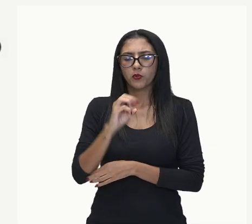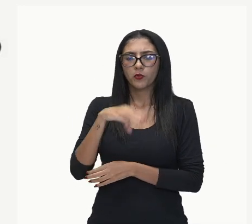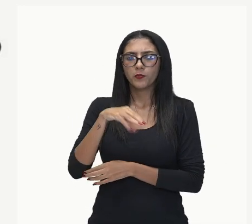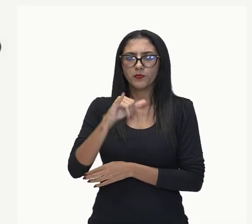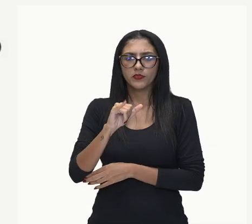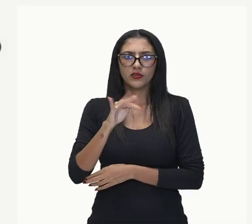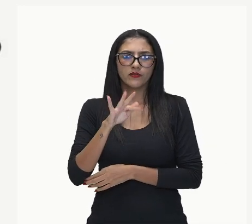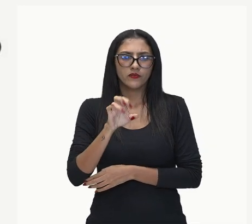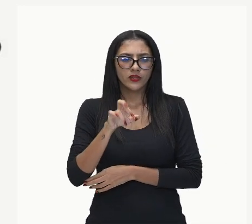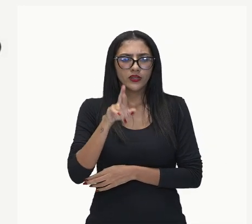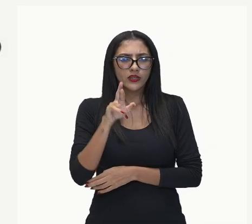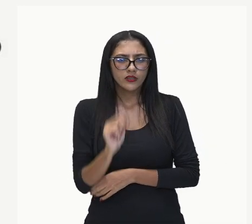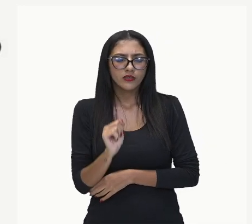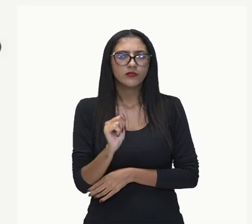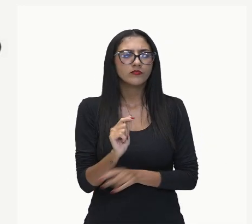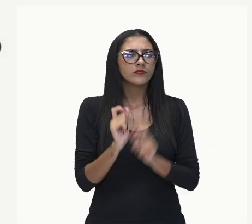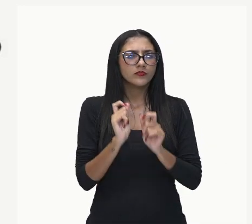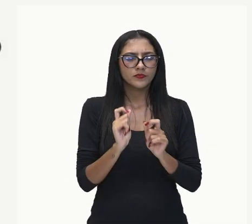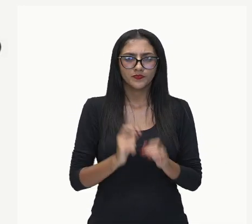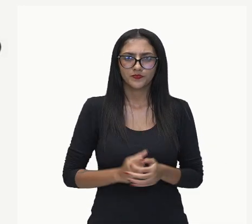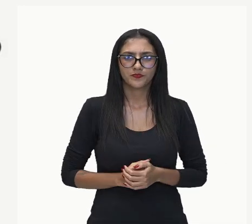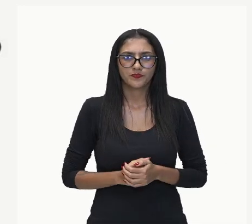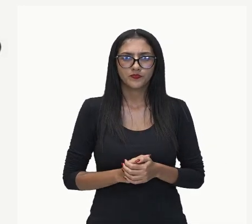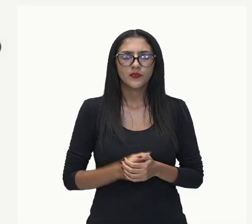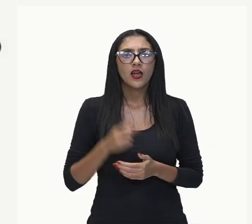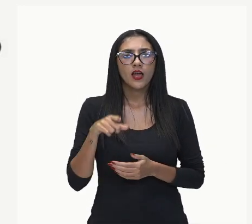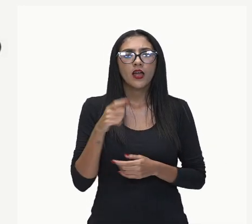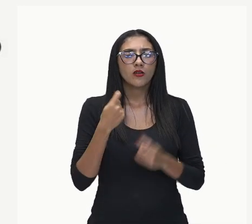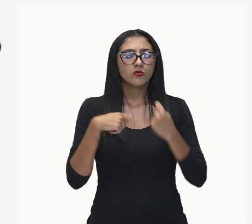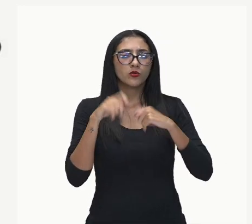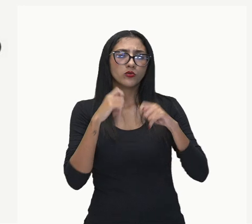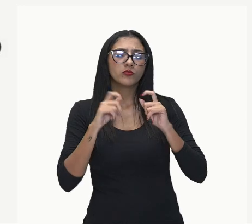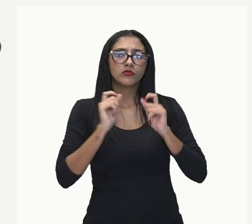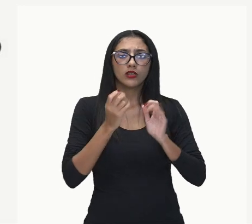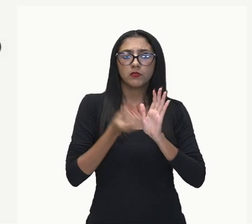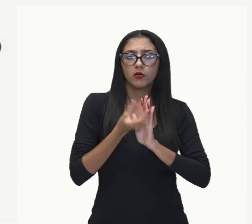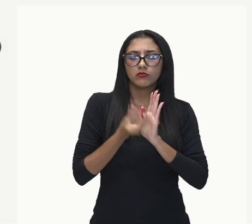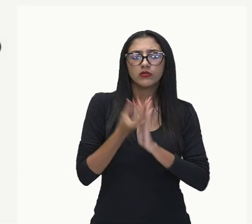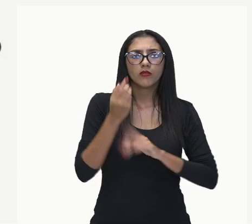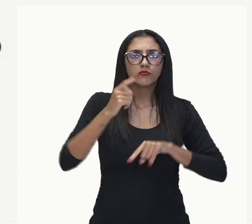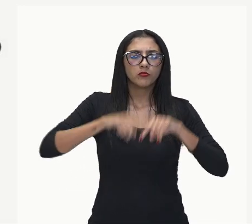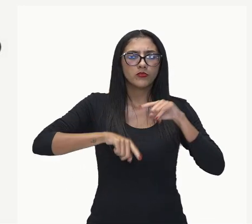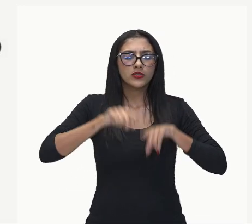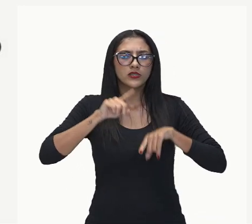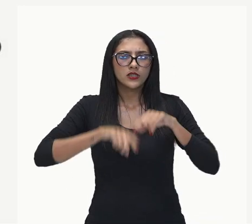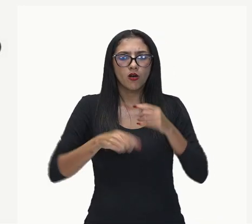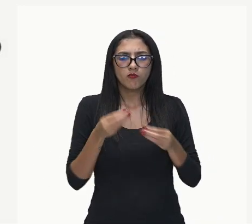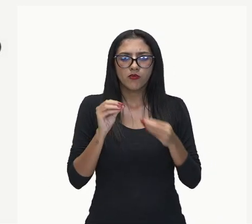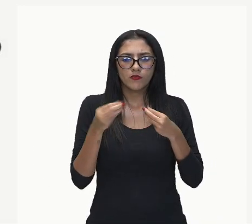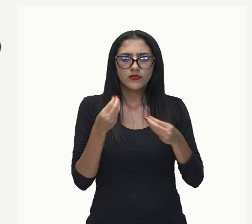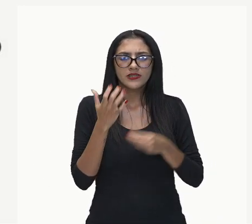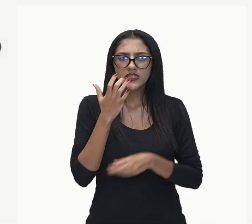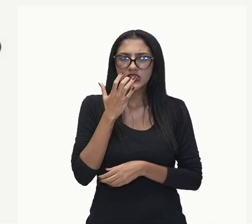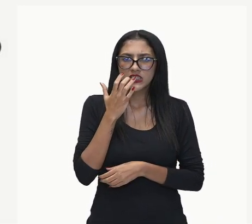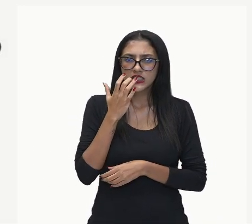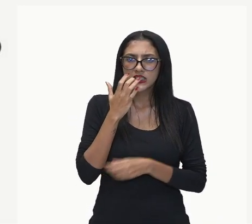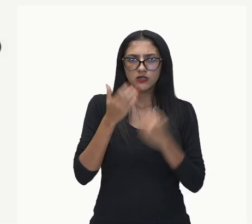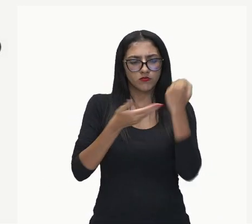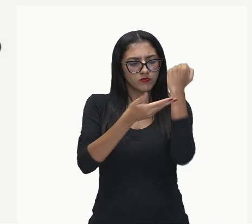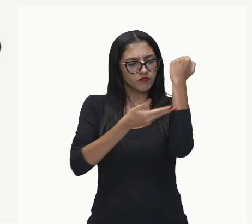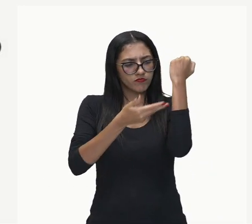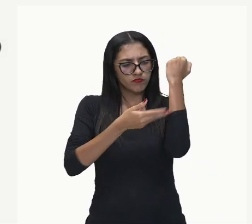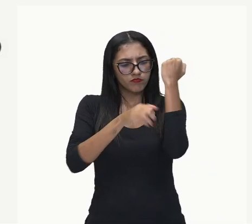economia gomífera? Desculpa. É justamente a economia vinda ali da produção da borracha. Então, como o